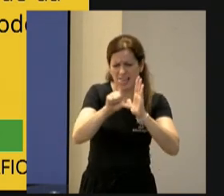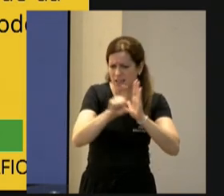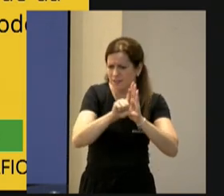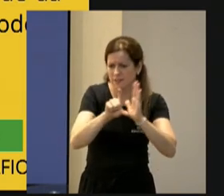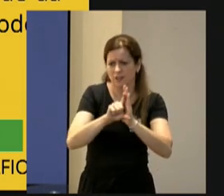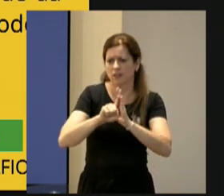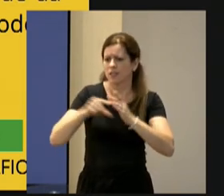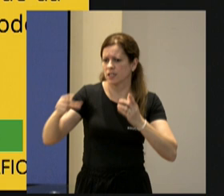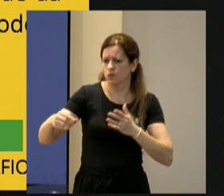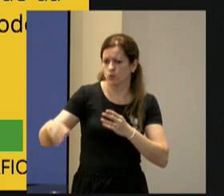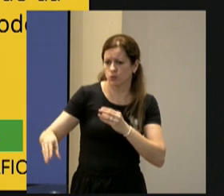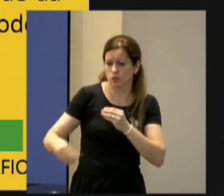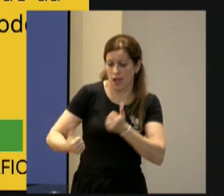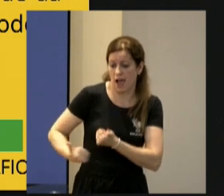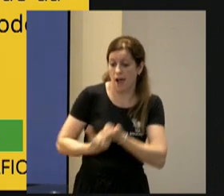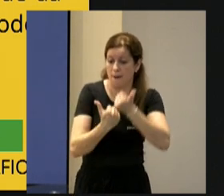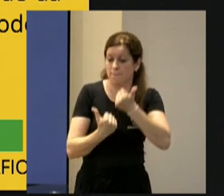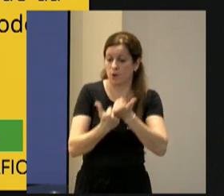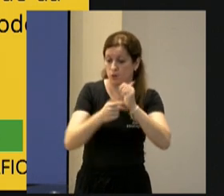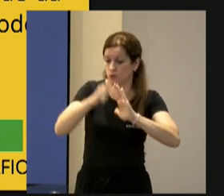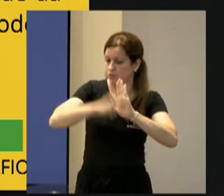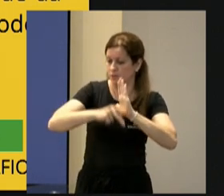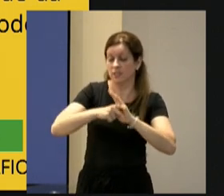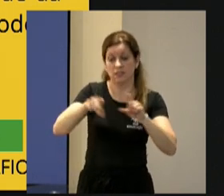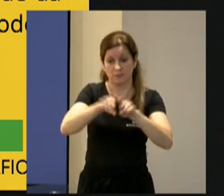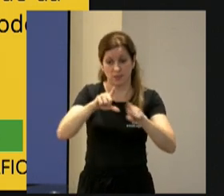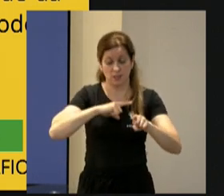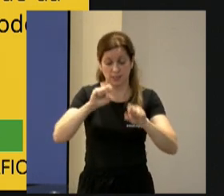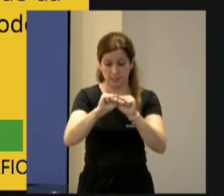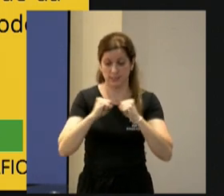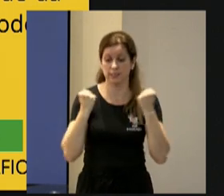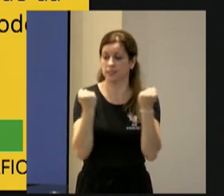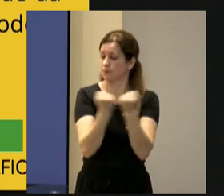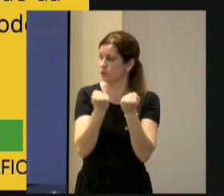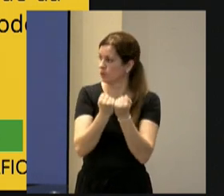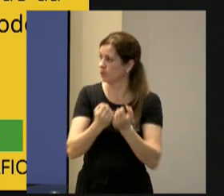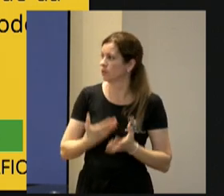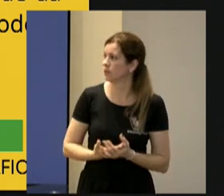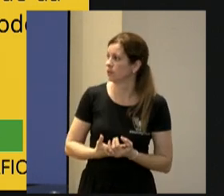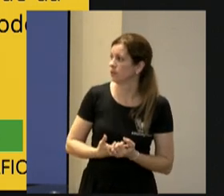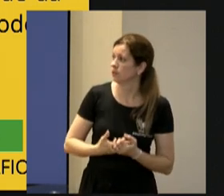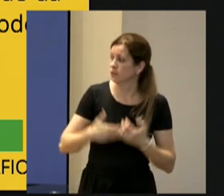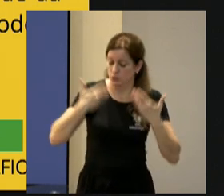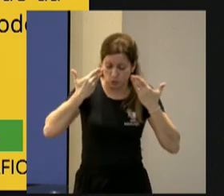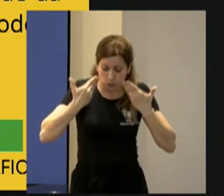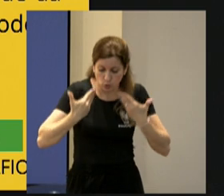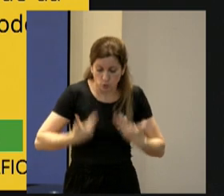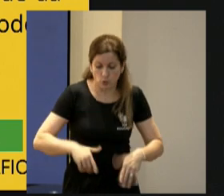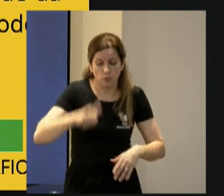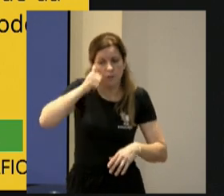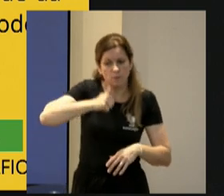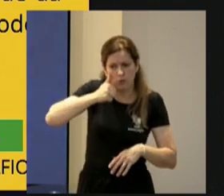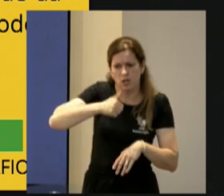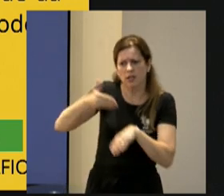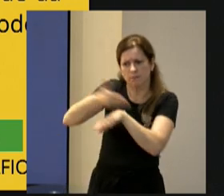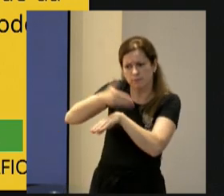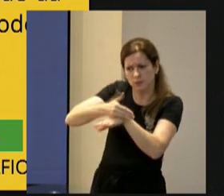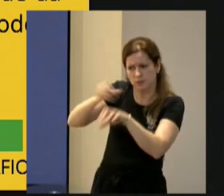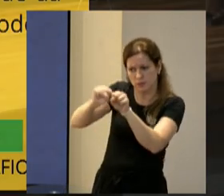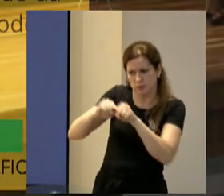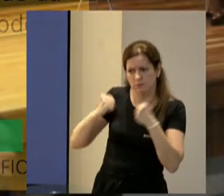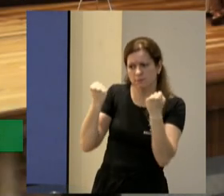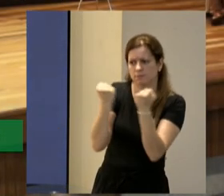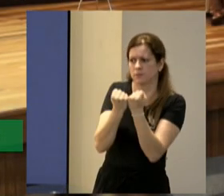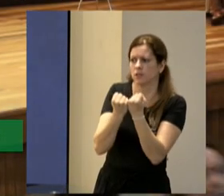4.446. E a gente também tem o nosso seminário, porque como eu sou uma mulher das águas, é aqui no seminário onde eu me